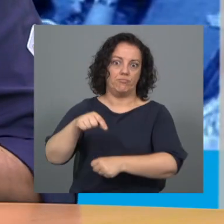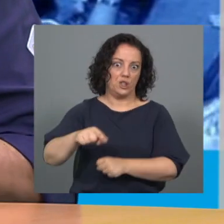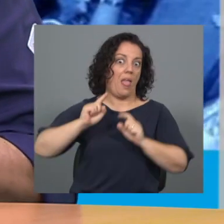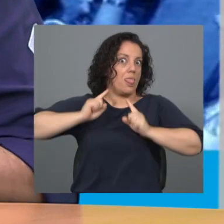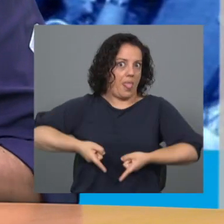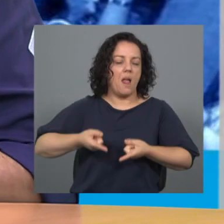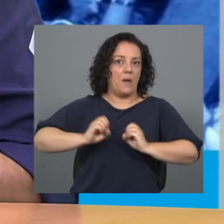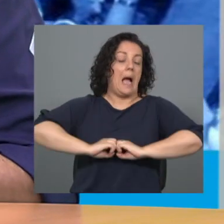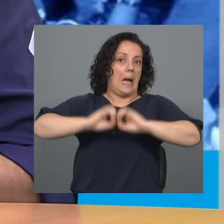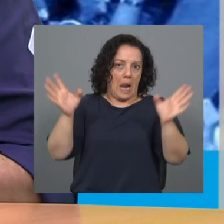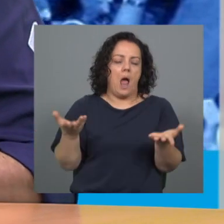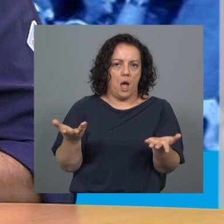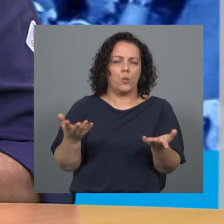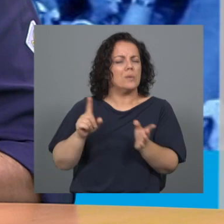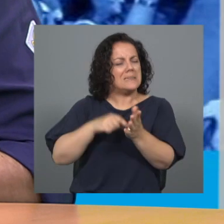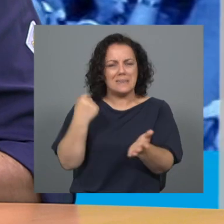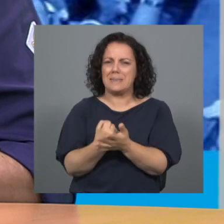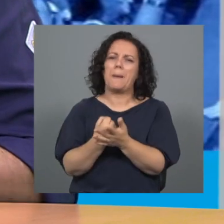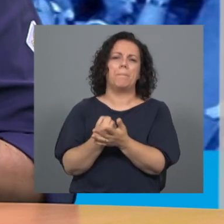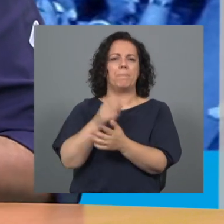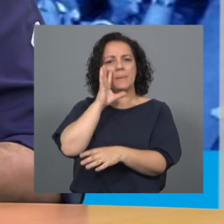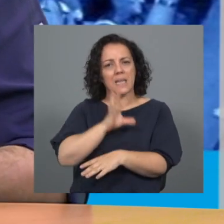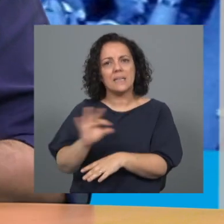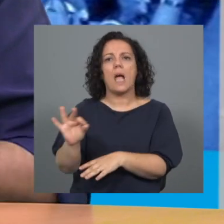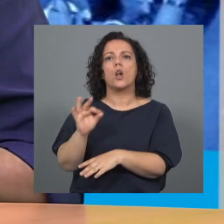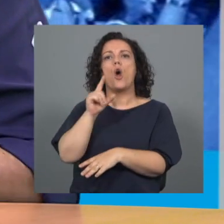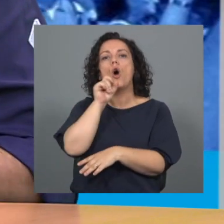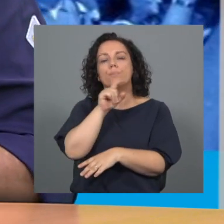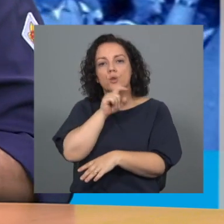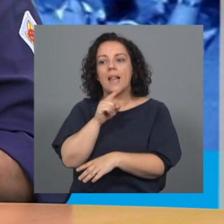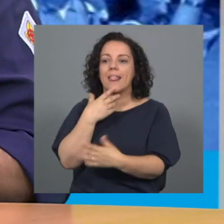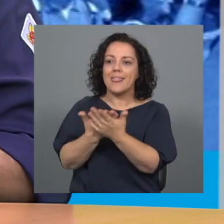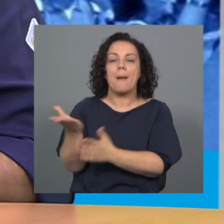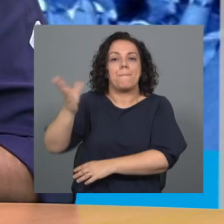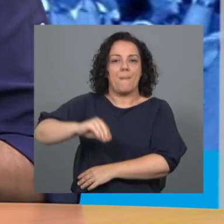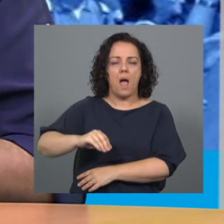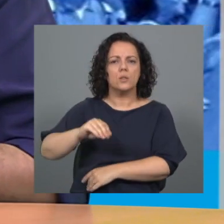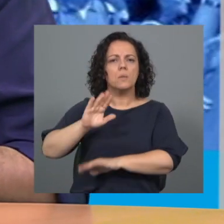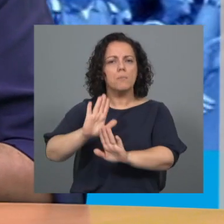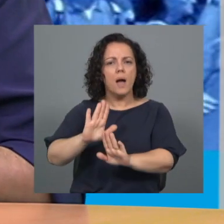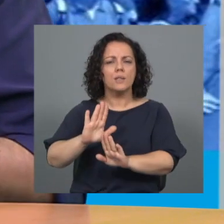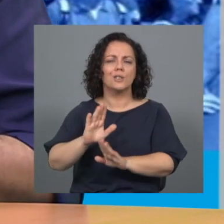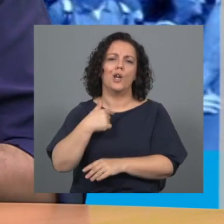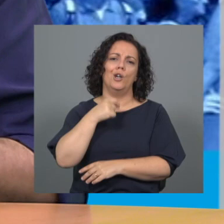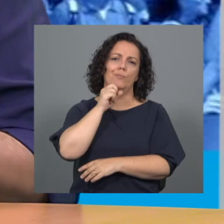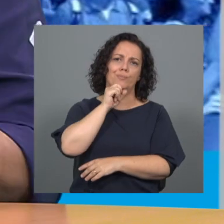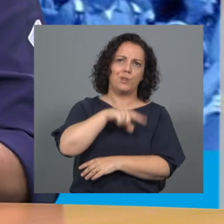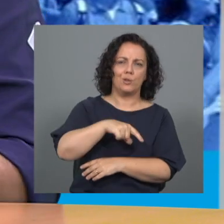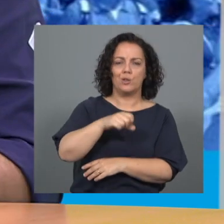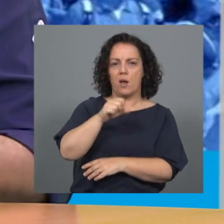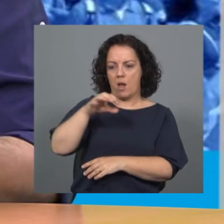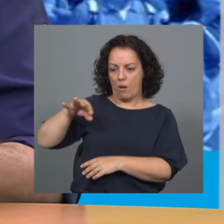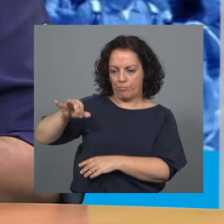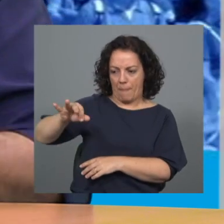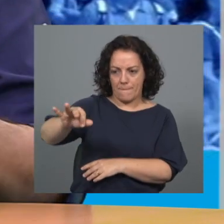está em causa. A cada momento deve-se tentar encontrar uma oportunidade de o fazer. A questão é, Podemos fazer a ação de reflorestação ou plantação por si